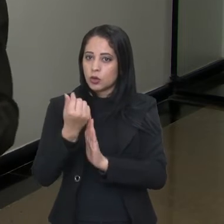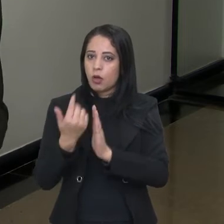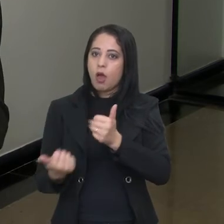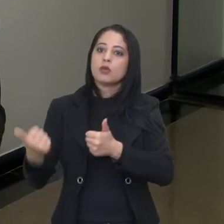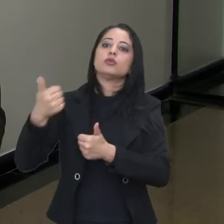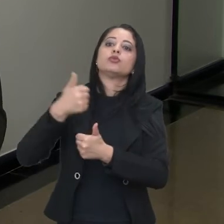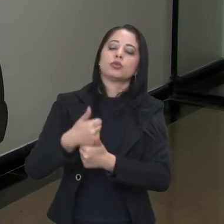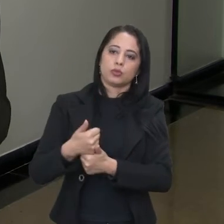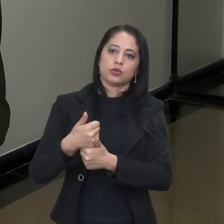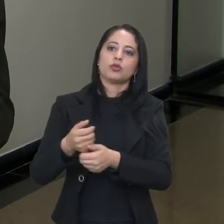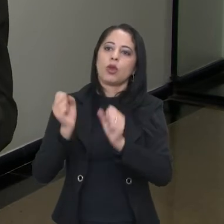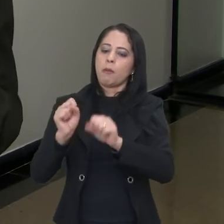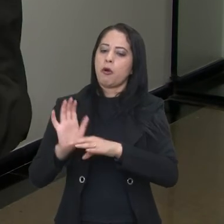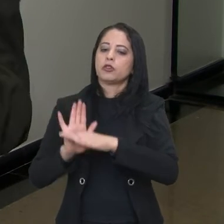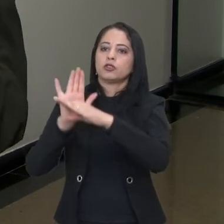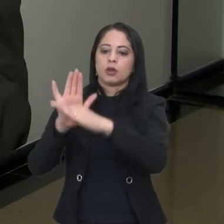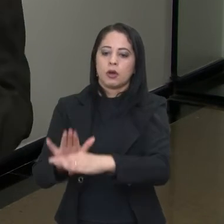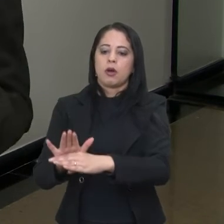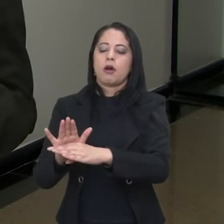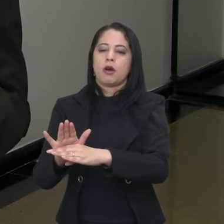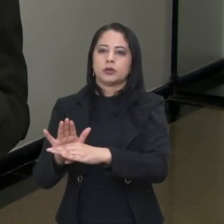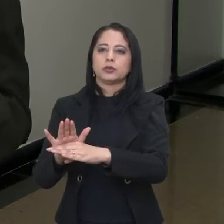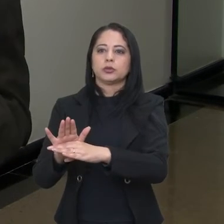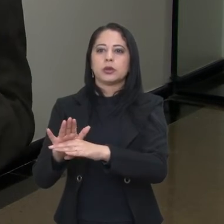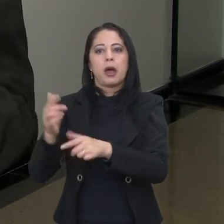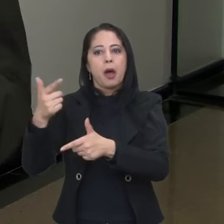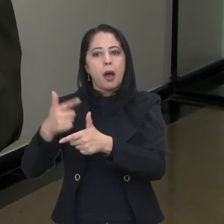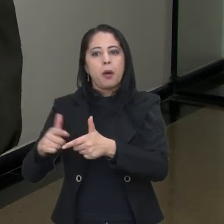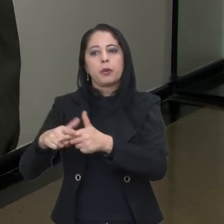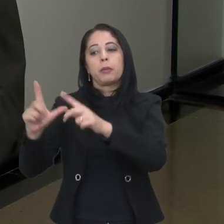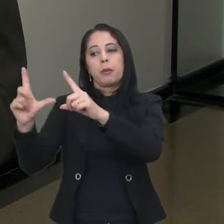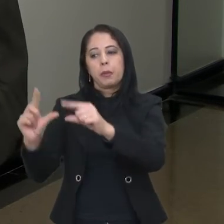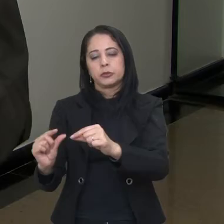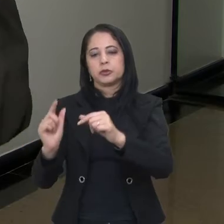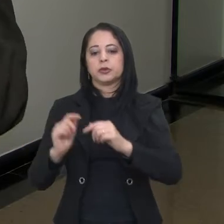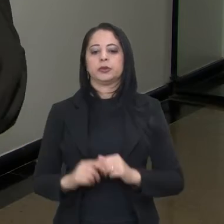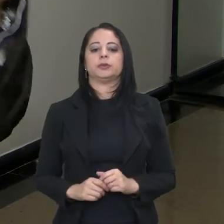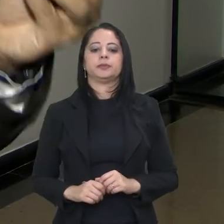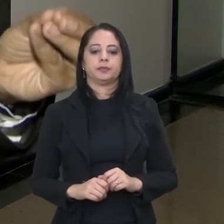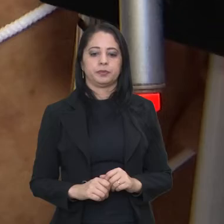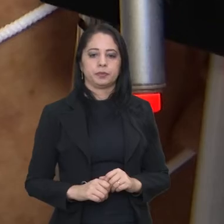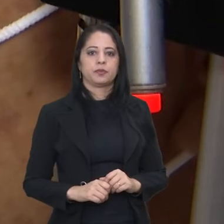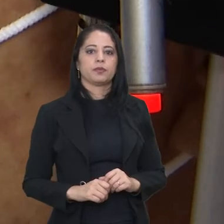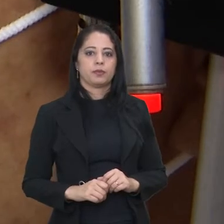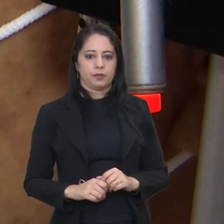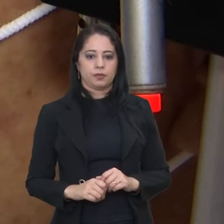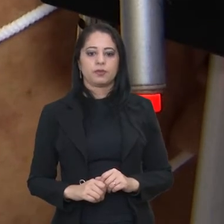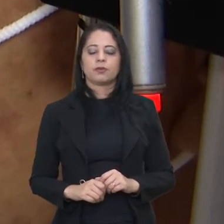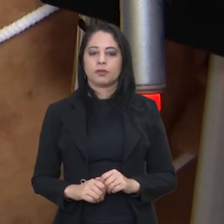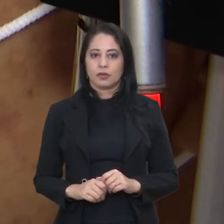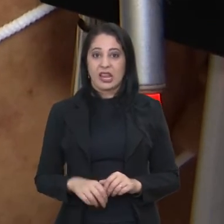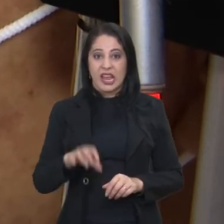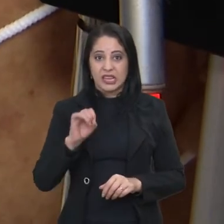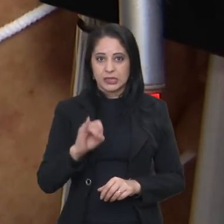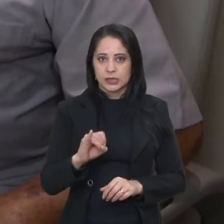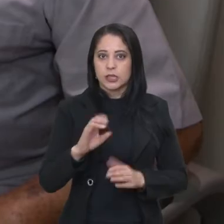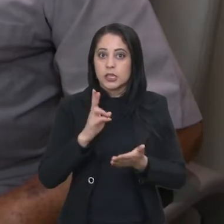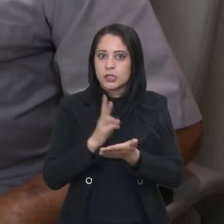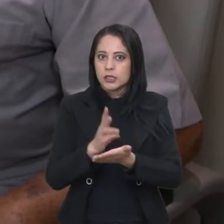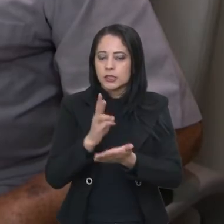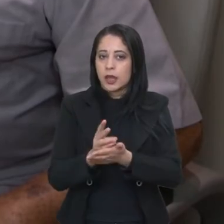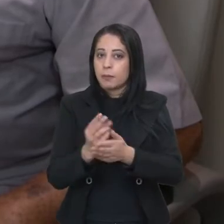feito um remanejamento de verbas e aí pode ajudar sim nesse problema ou num outro. Com todos os cuidados,